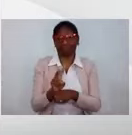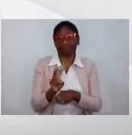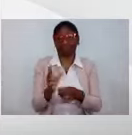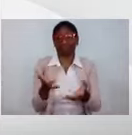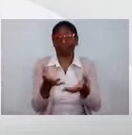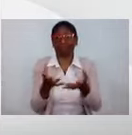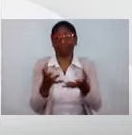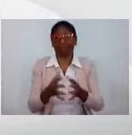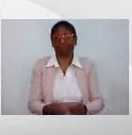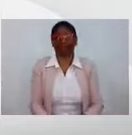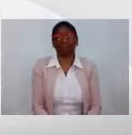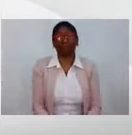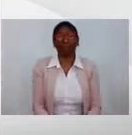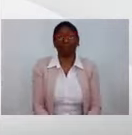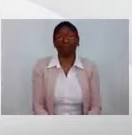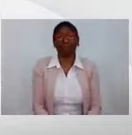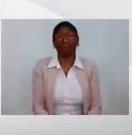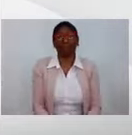Vamos